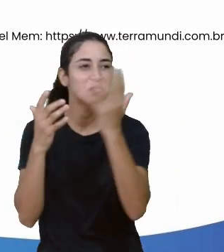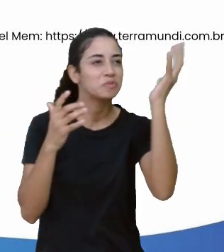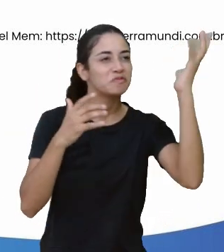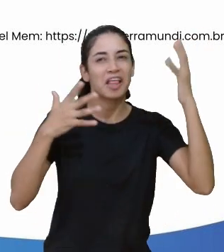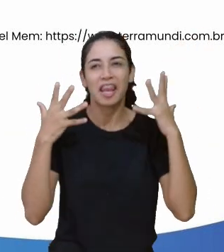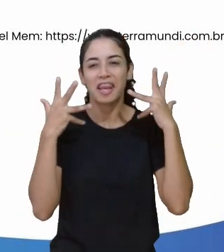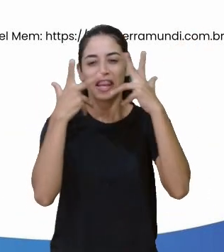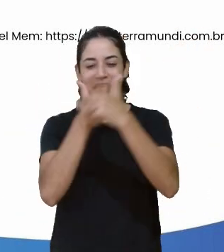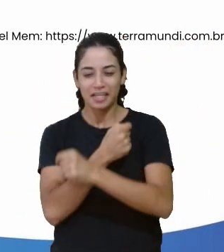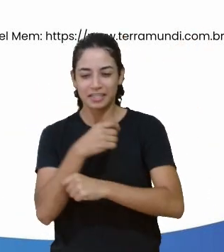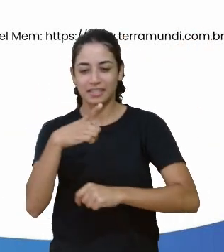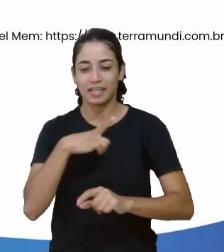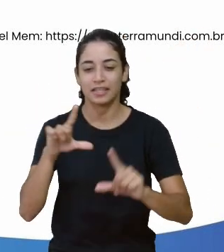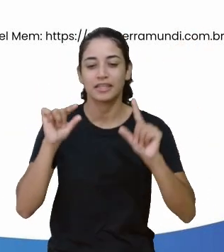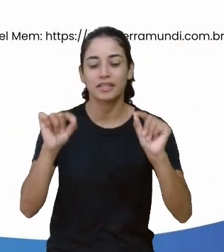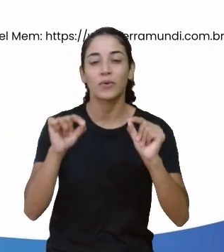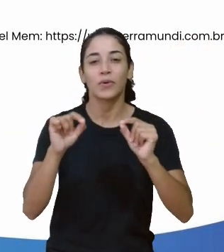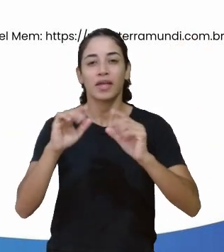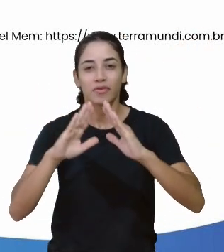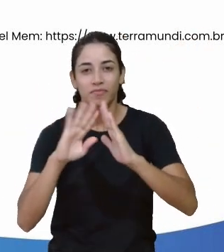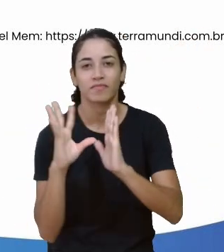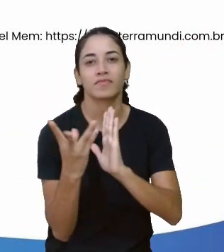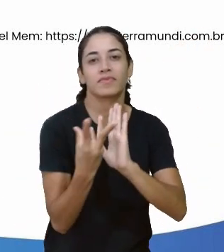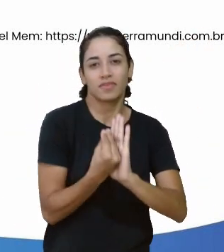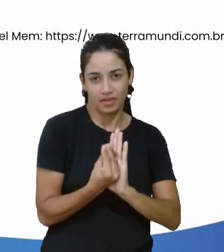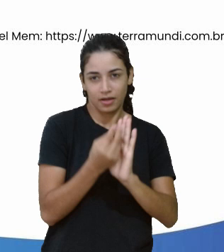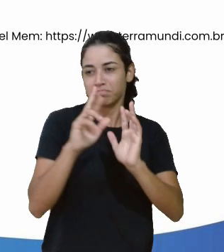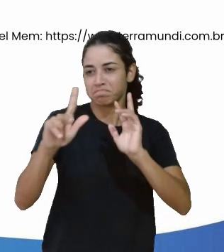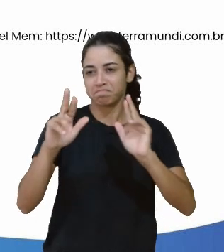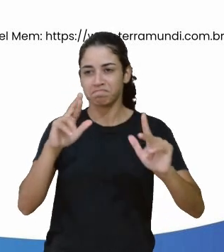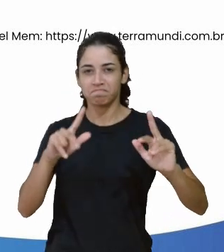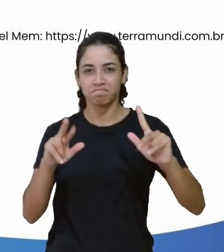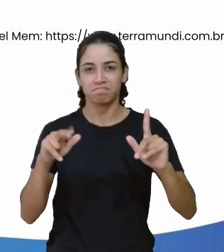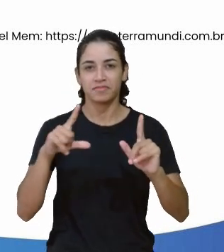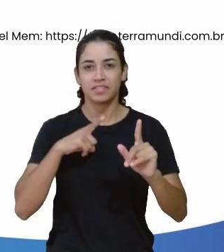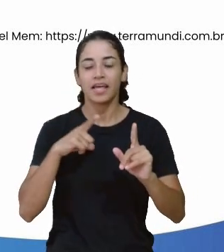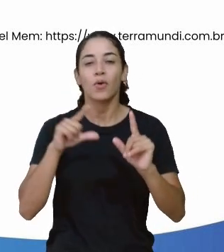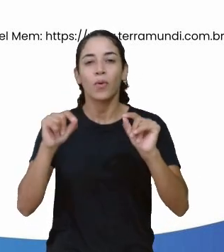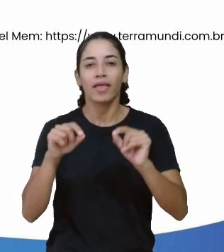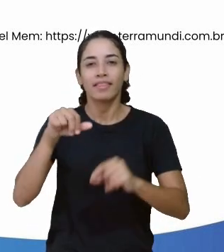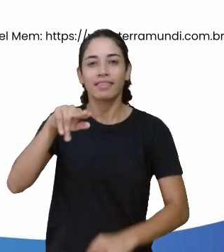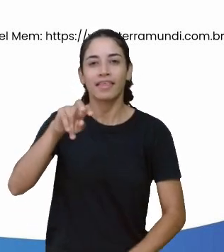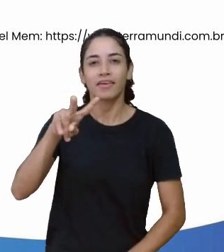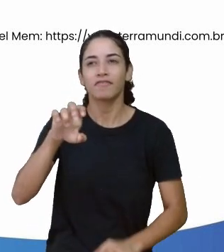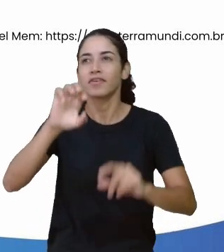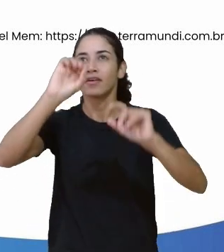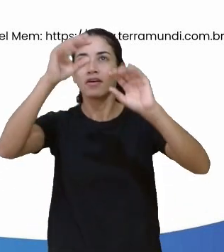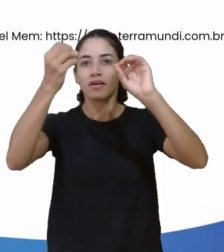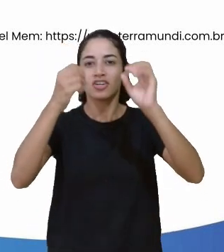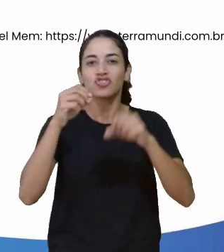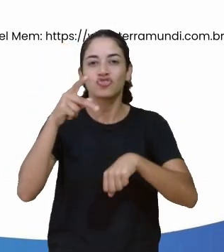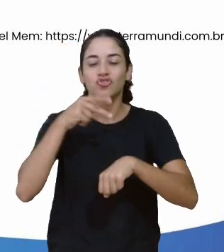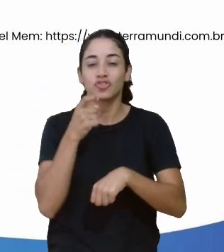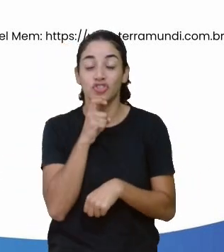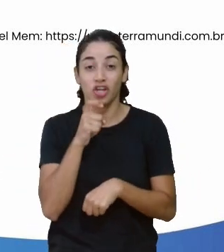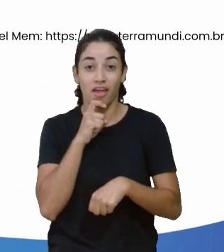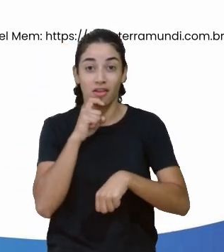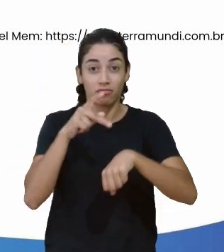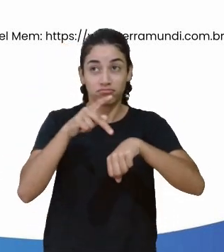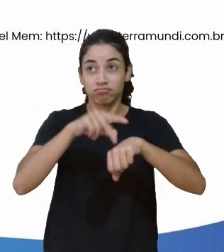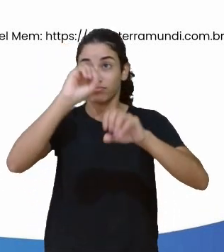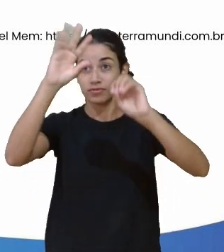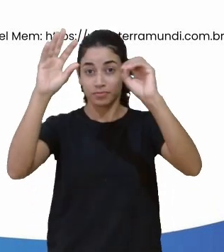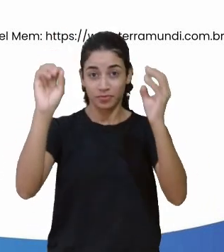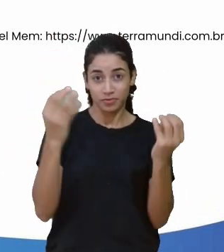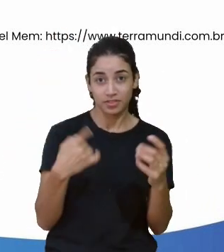com suas mesquitas e igrejas bizantinas enfeitadas de neve. Viajar para a Turquia é conhecer um